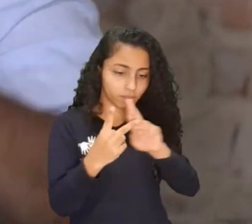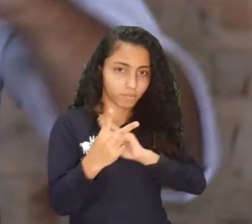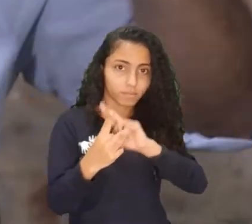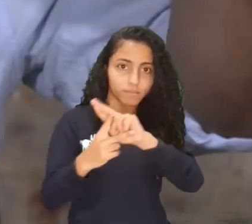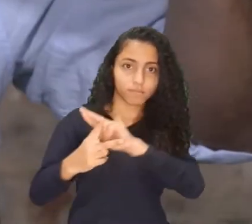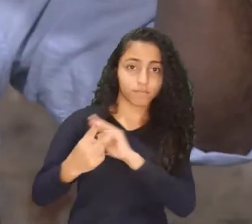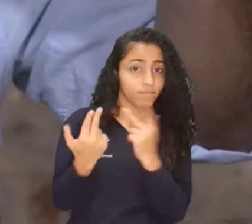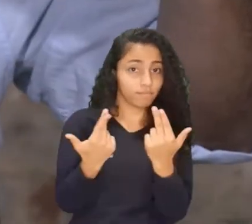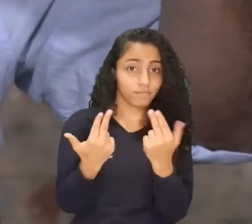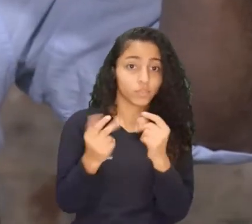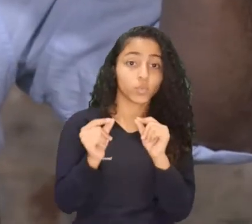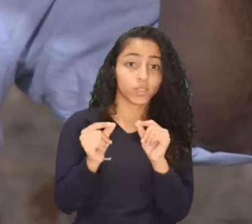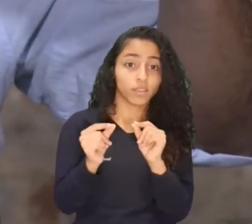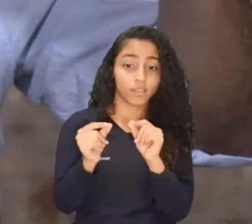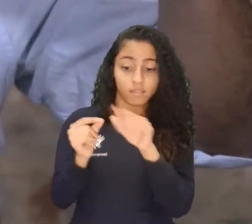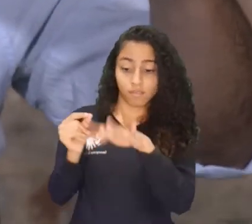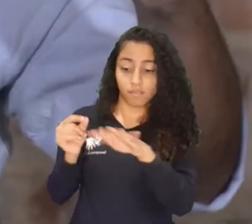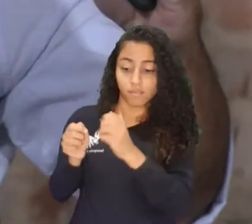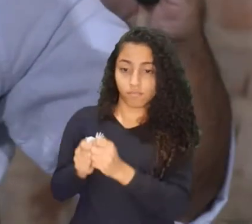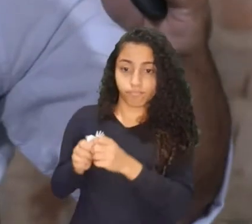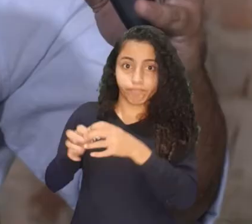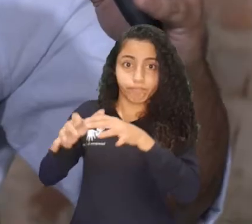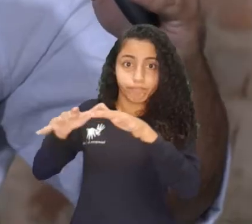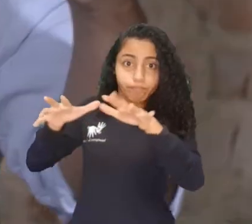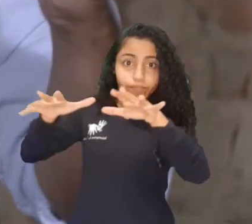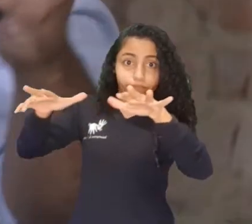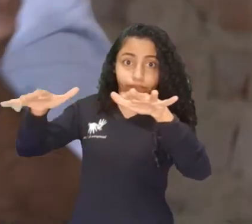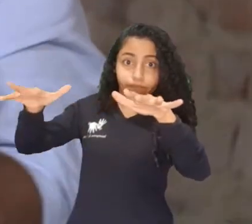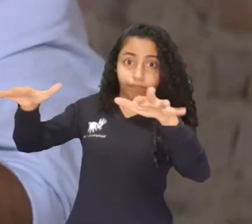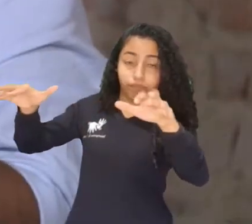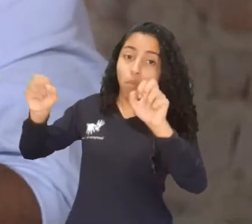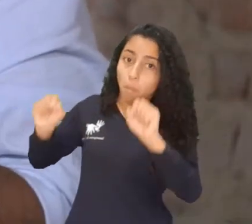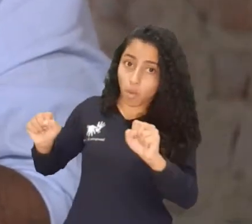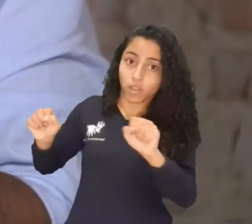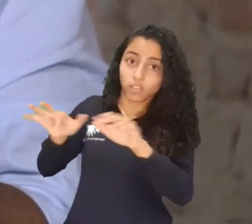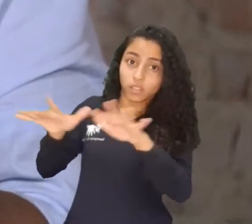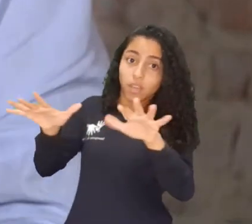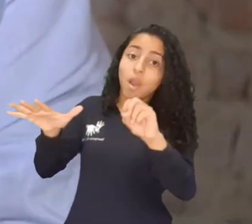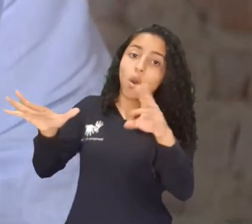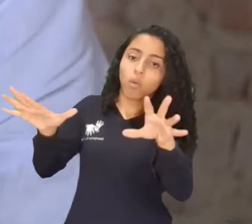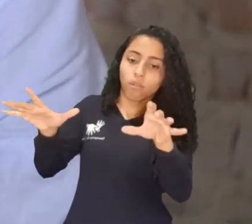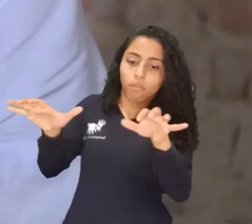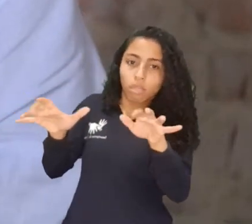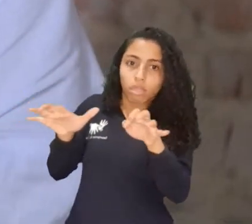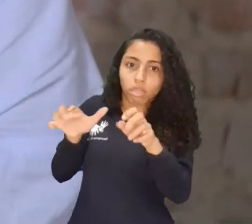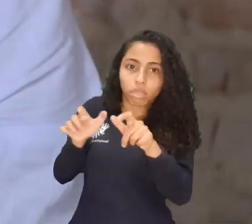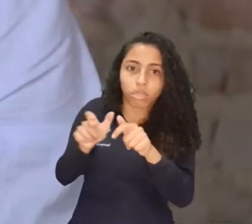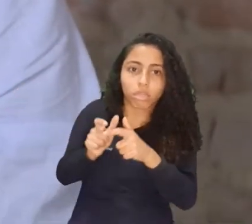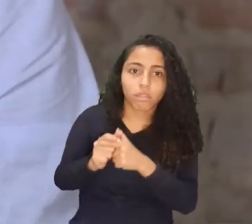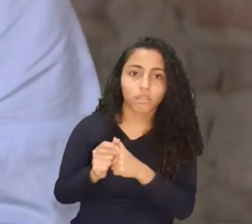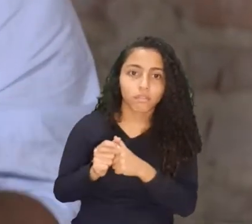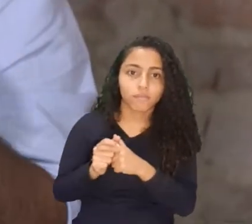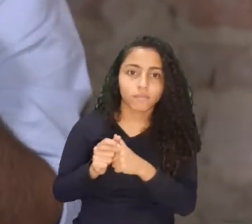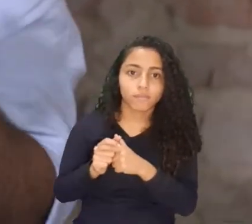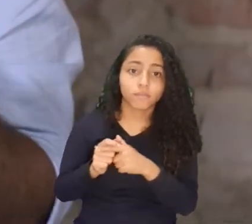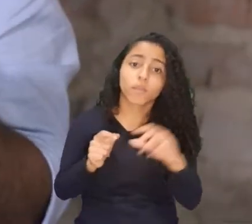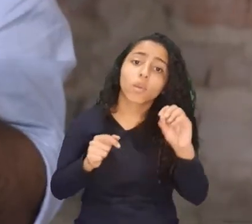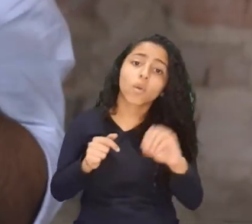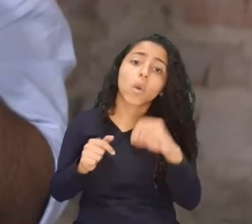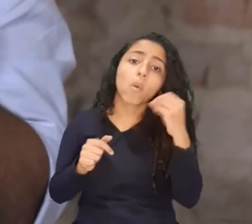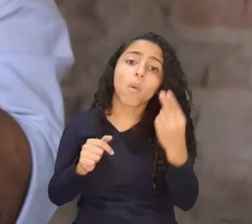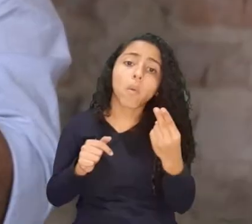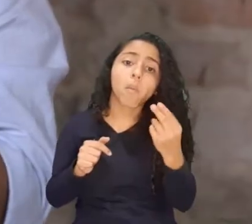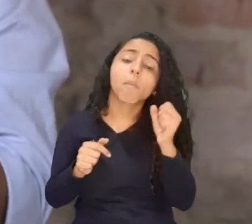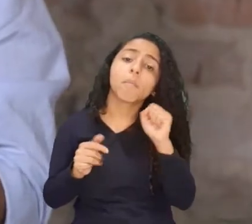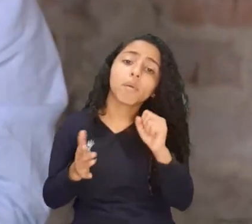pode ampliar a sua distribuição no espaço geográfico, ela pode diminuir a distribuição no espaço geográfico, ou ela pode,